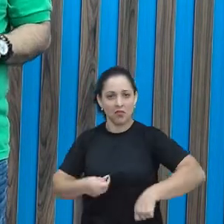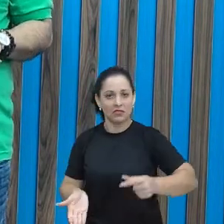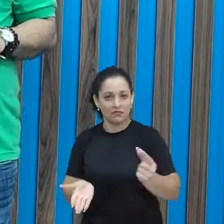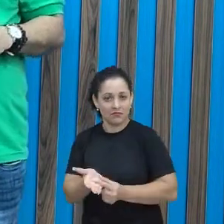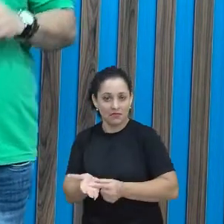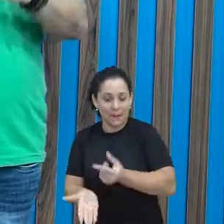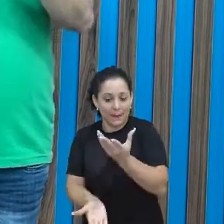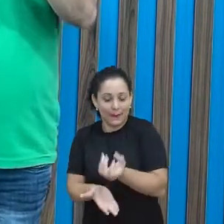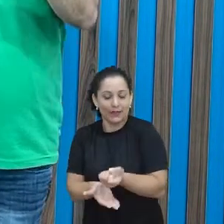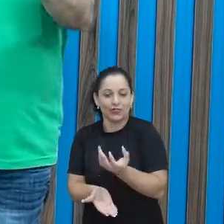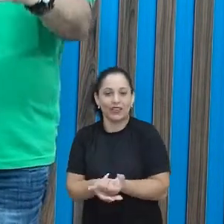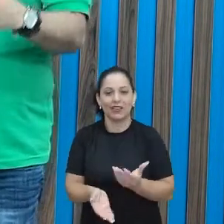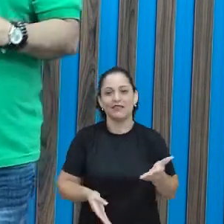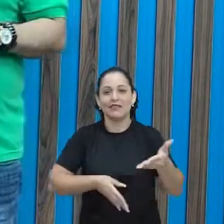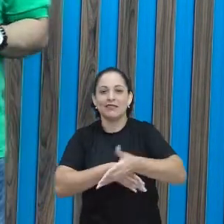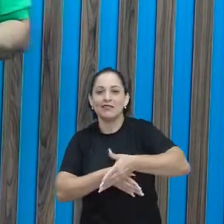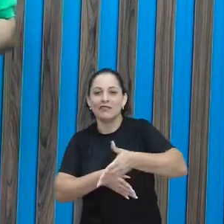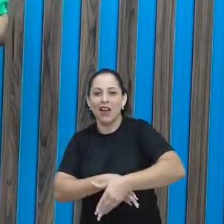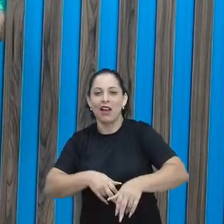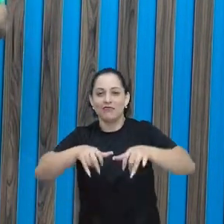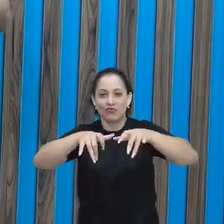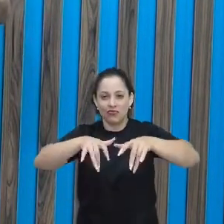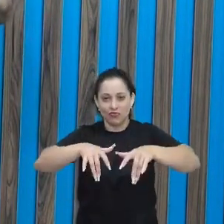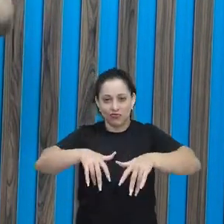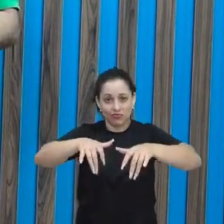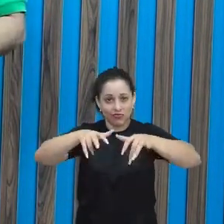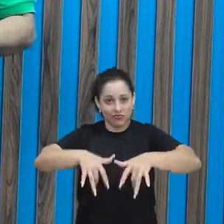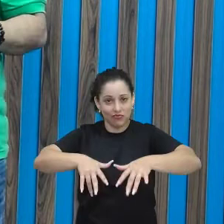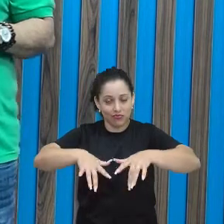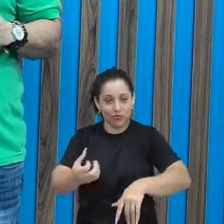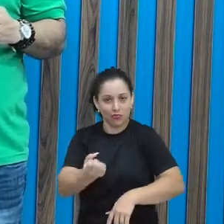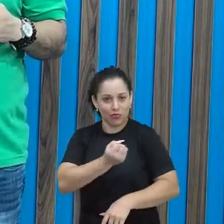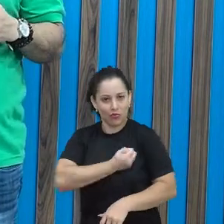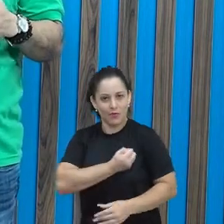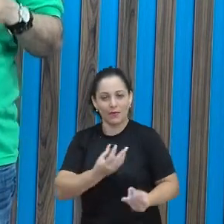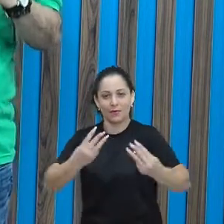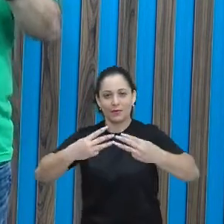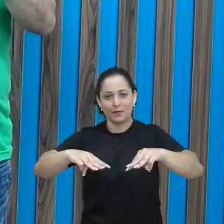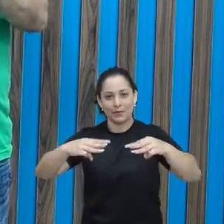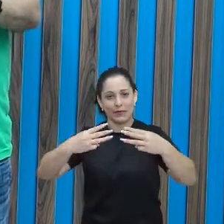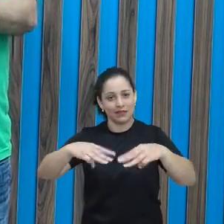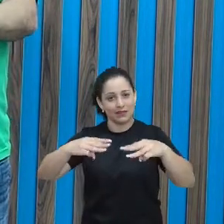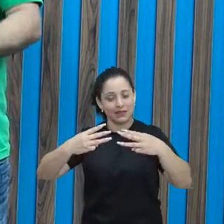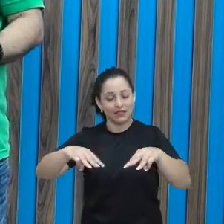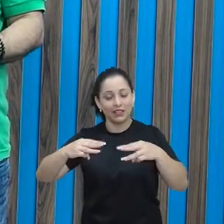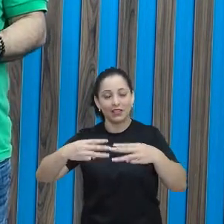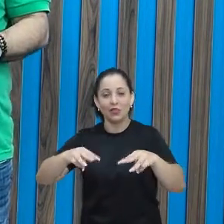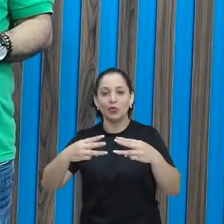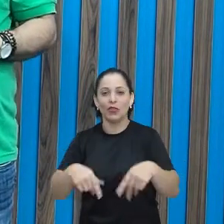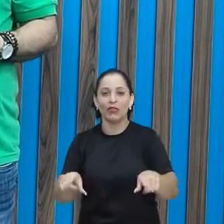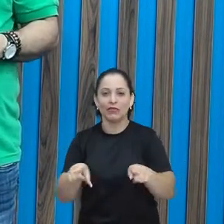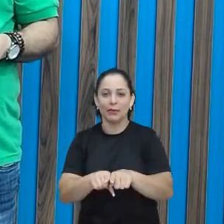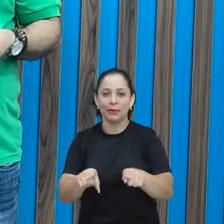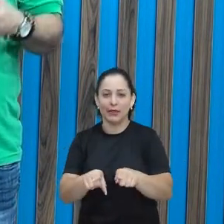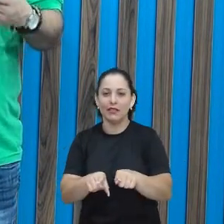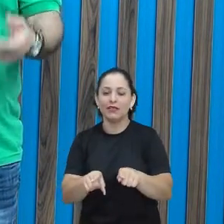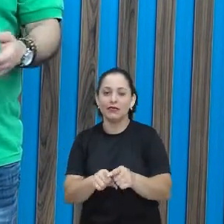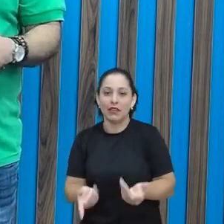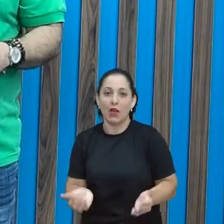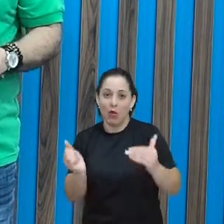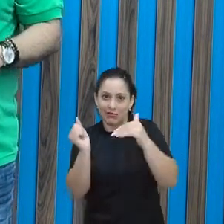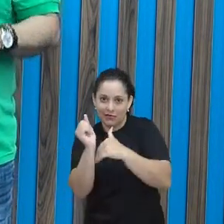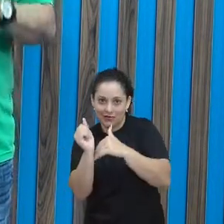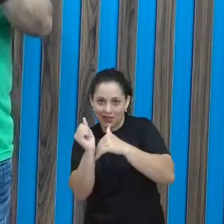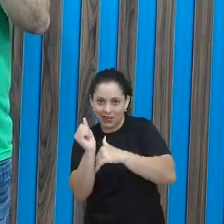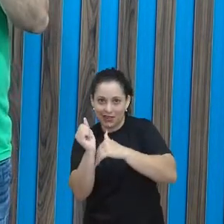do Educa Recife, faz o seu cadastro lá, né, que a escola deve passar para vocês um nome de usuário, né, e uma